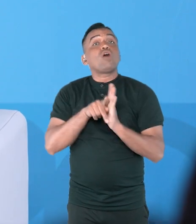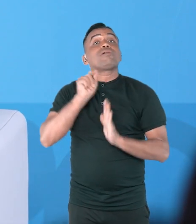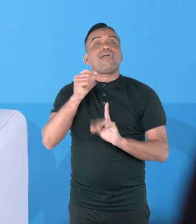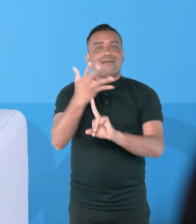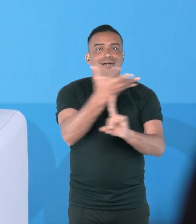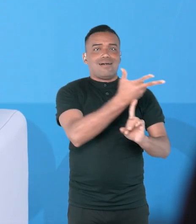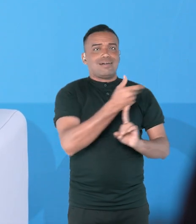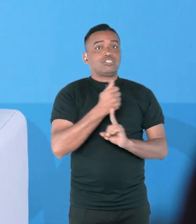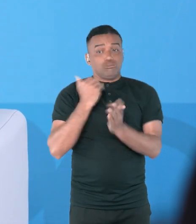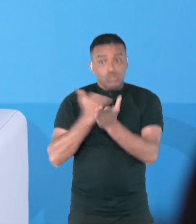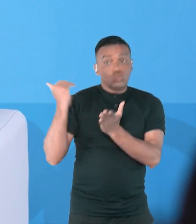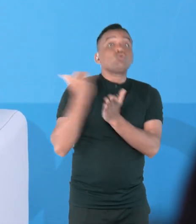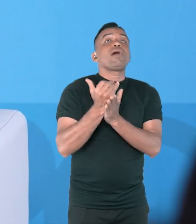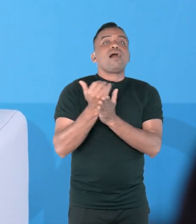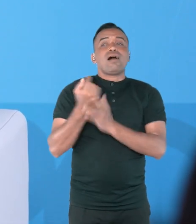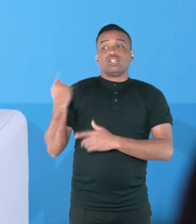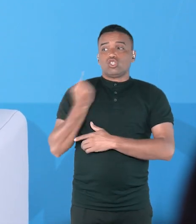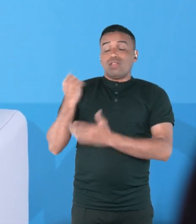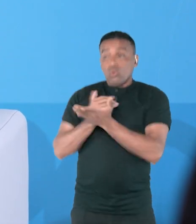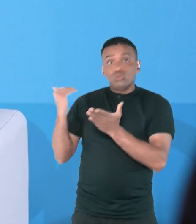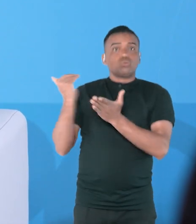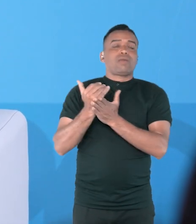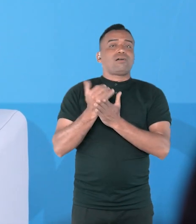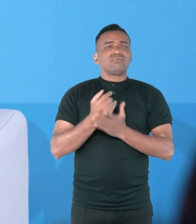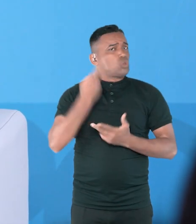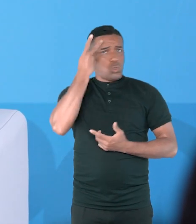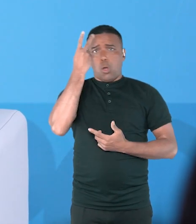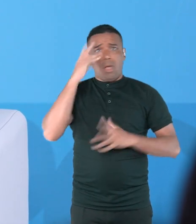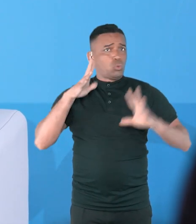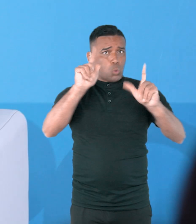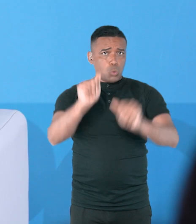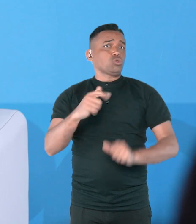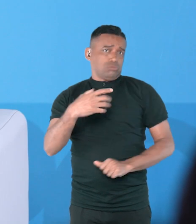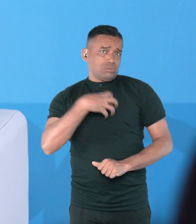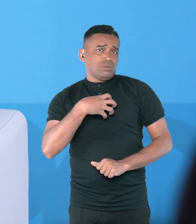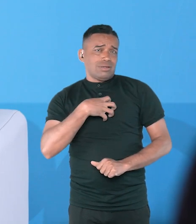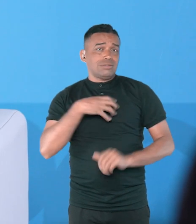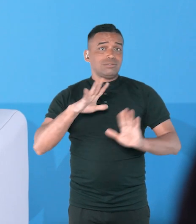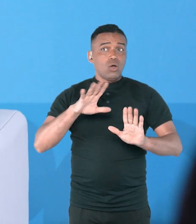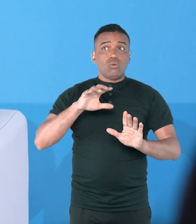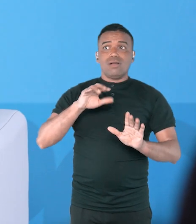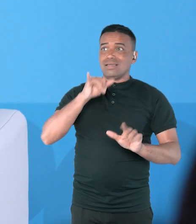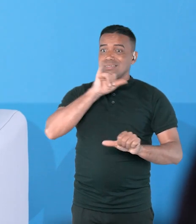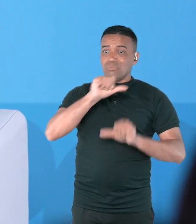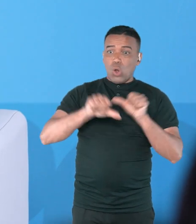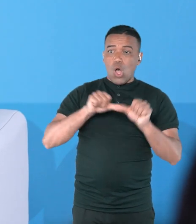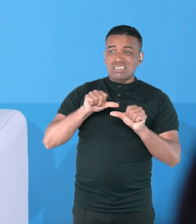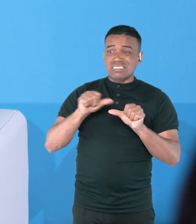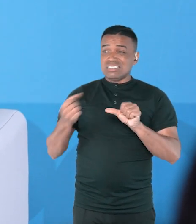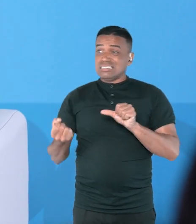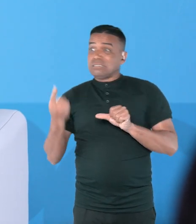da arte, superar a solidão, que é comum a todos nós e que, no entanto, faz com que nos